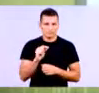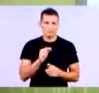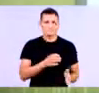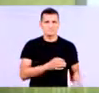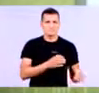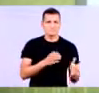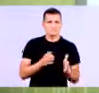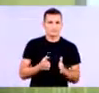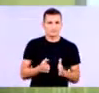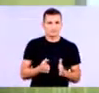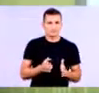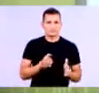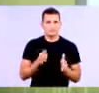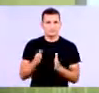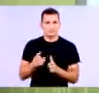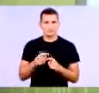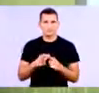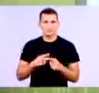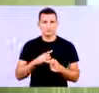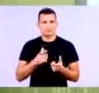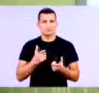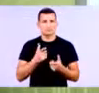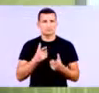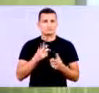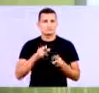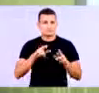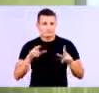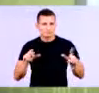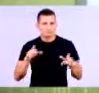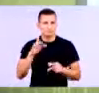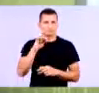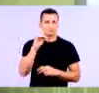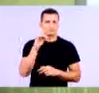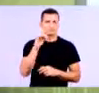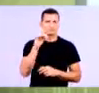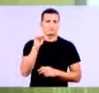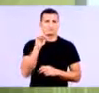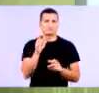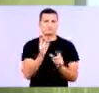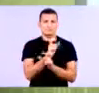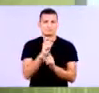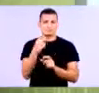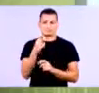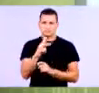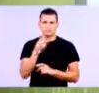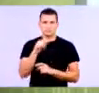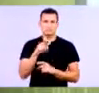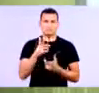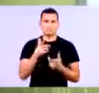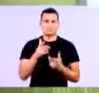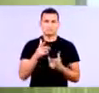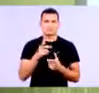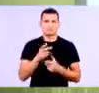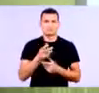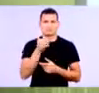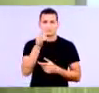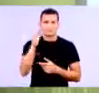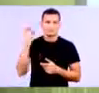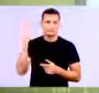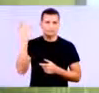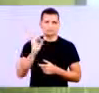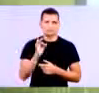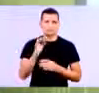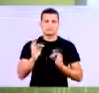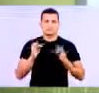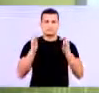porque elas lidam com muitas bases de dados e a estrutura dela, por ser totalmente, eu acredito que 100%